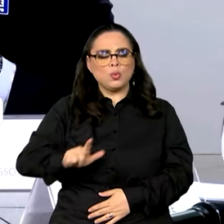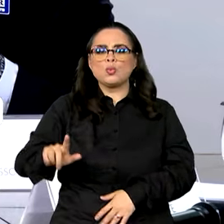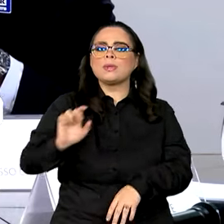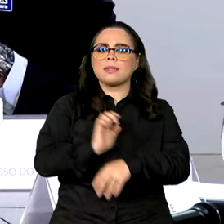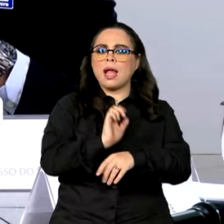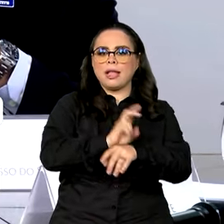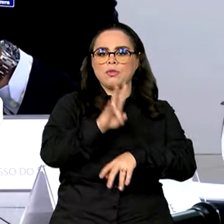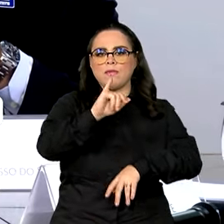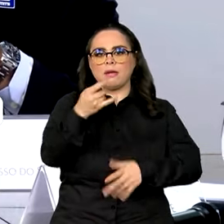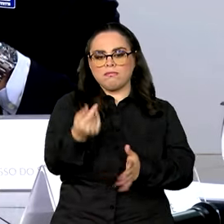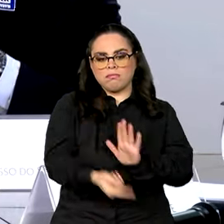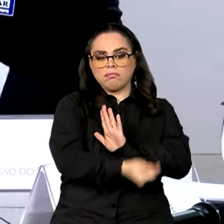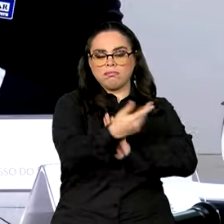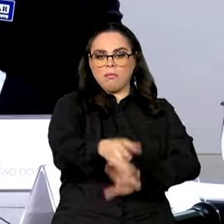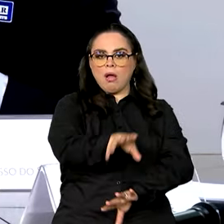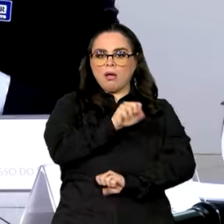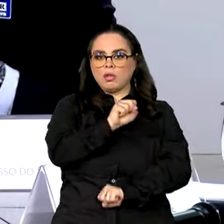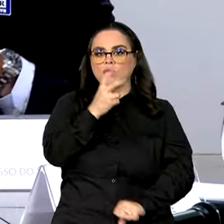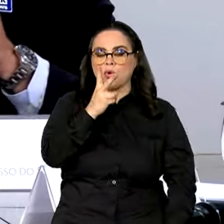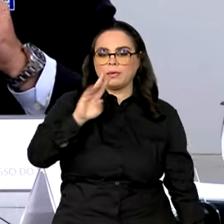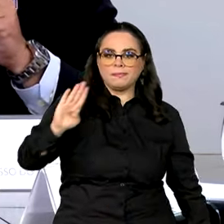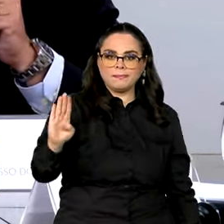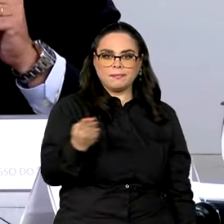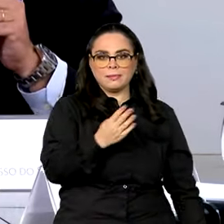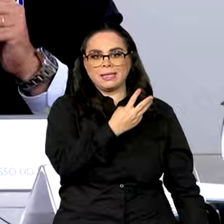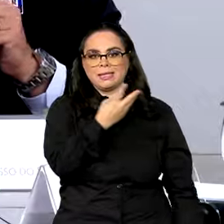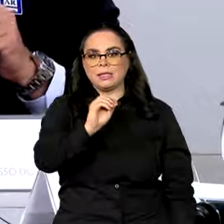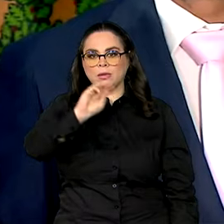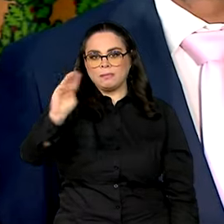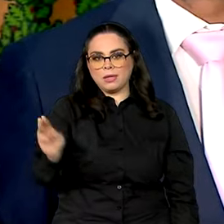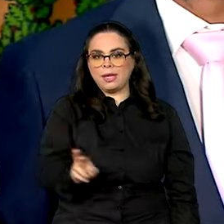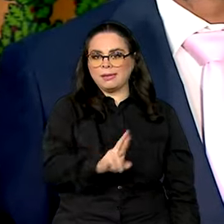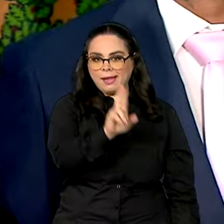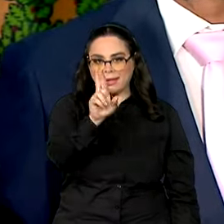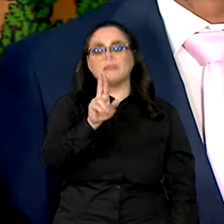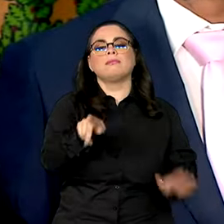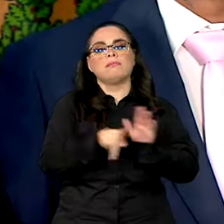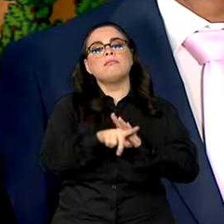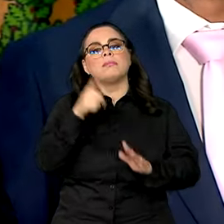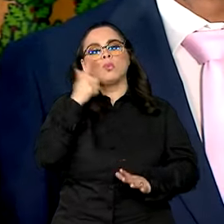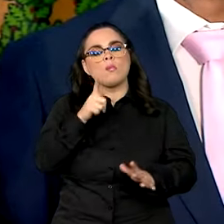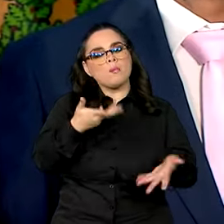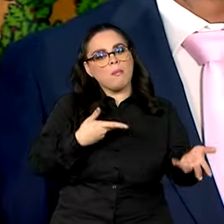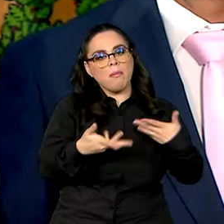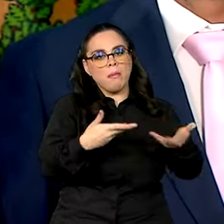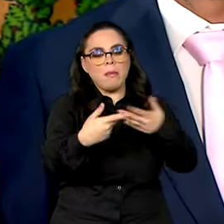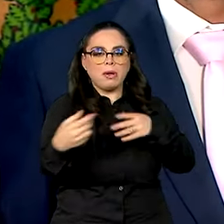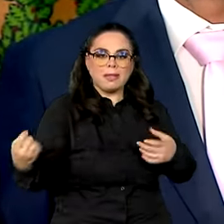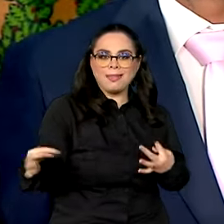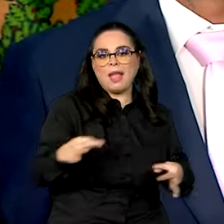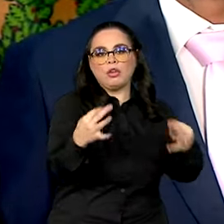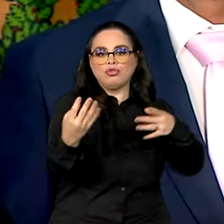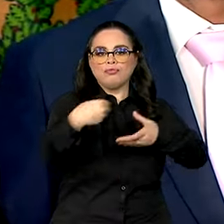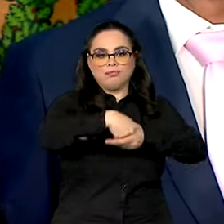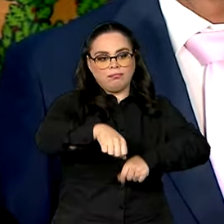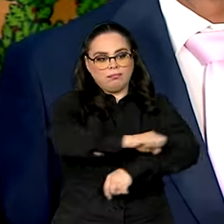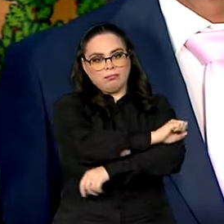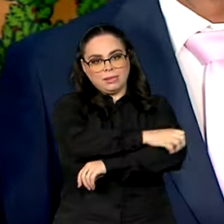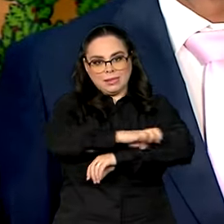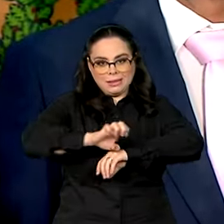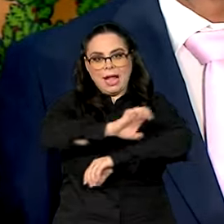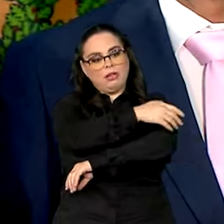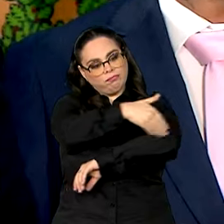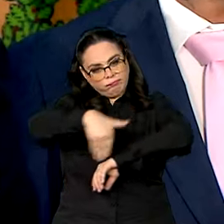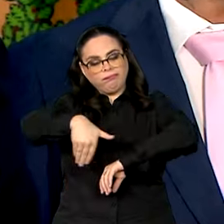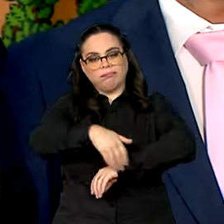receber 2 bilhões e 300 milhões de reais para modernizar as rodovias do estado. Esse financiamento